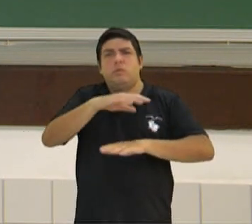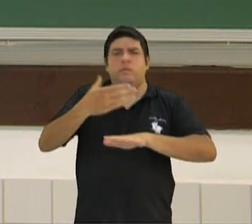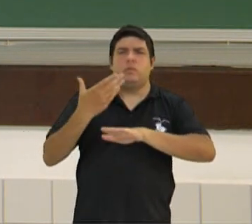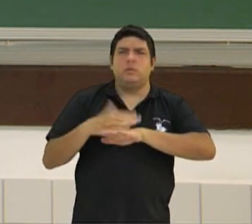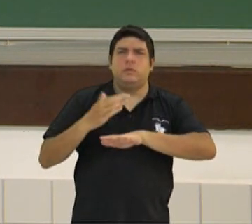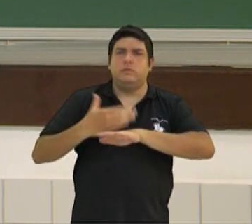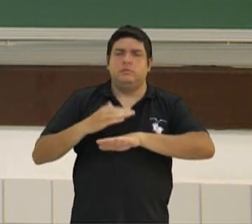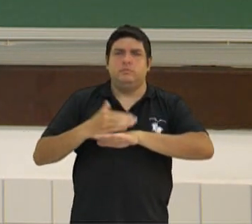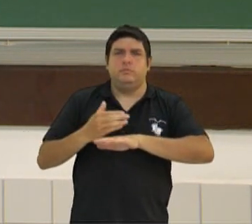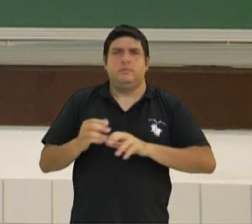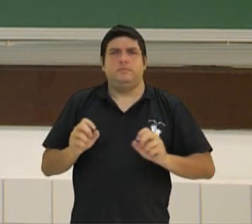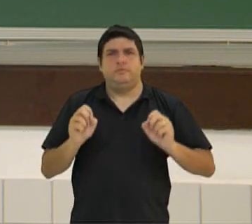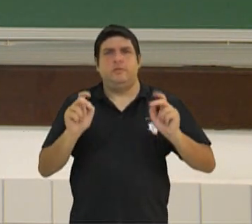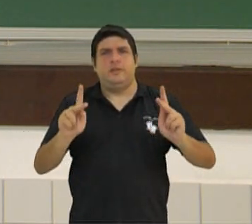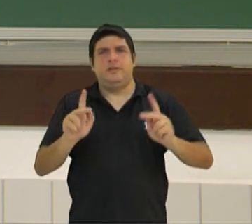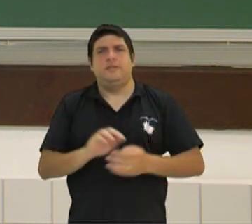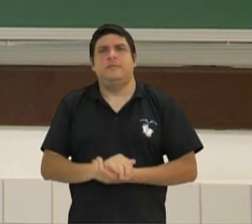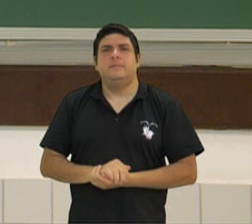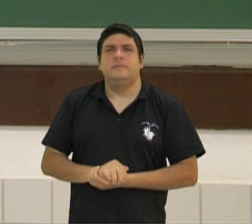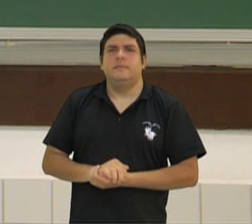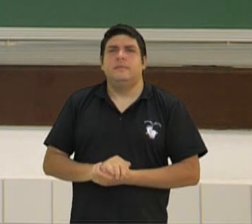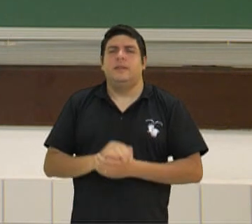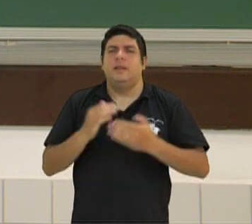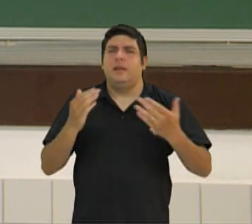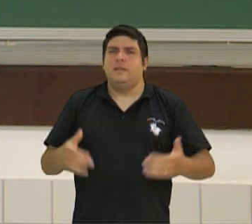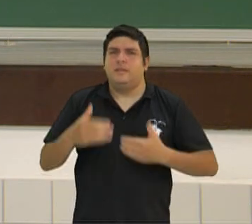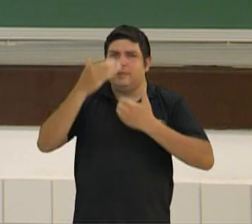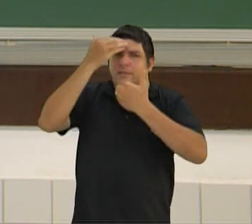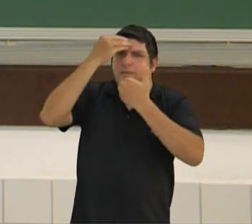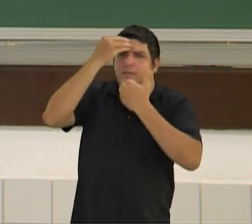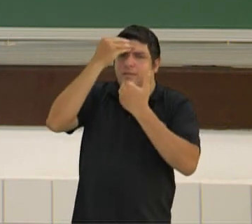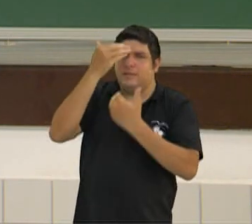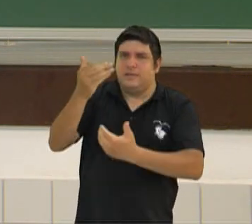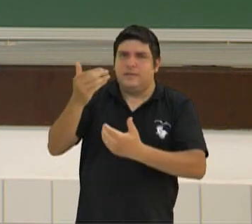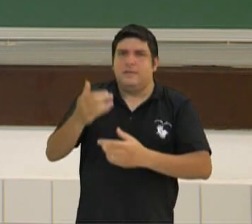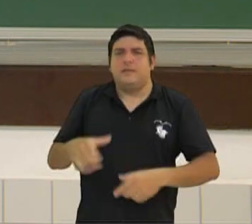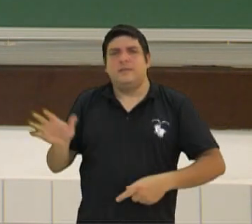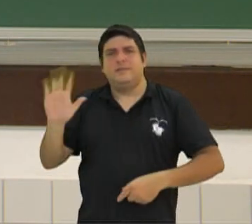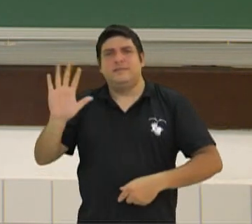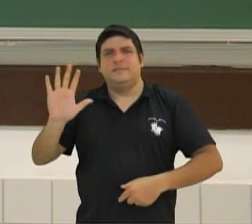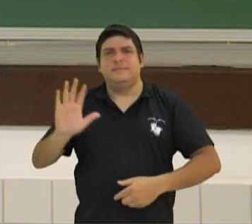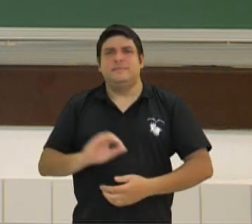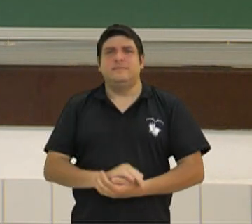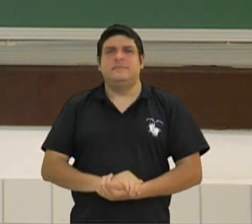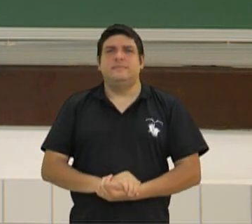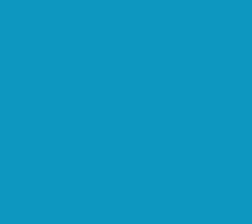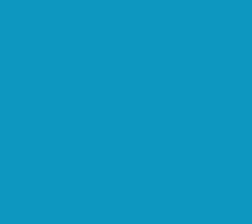dar uma repetida na aula depois, ok? Então, pessoal, muito obrigado aí. Thank you very much. Bye, bye.